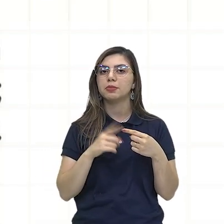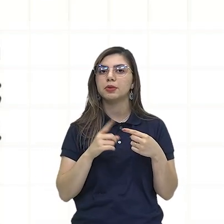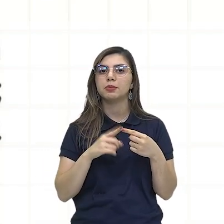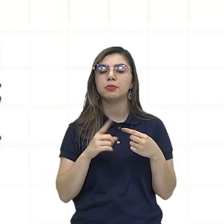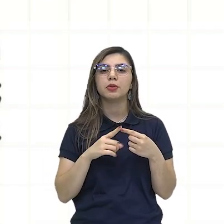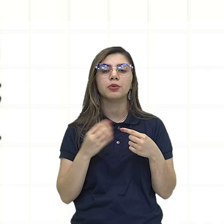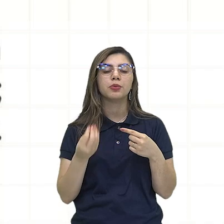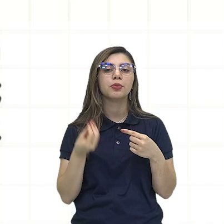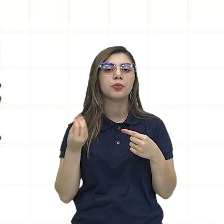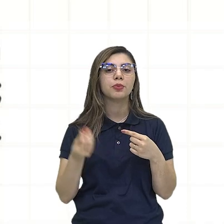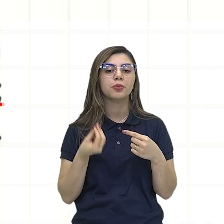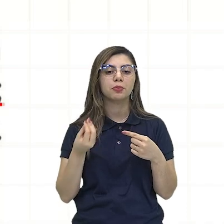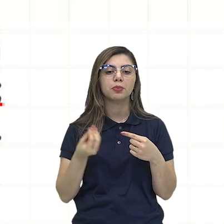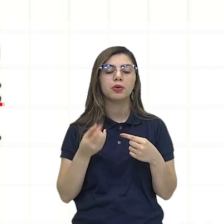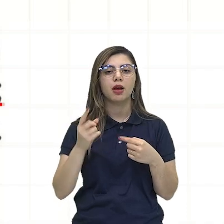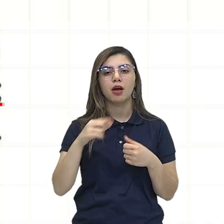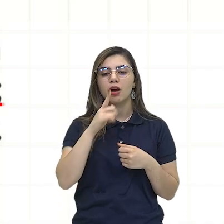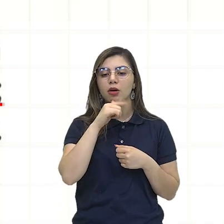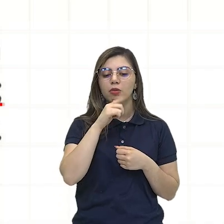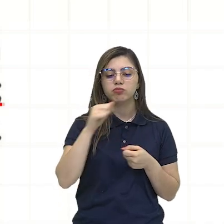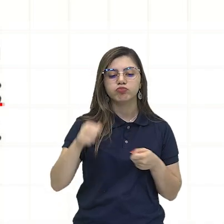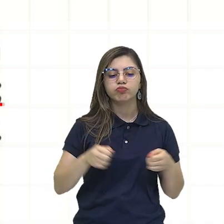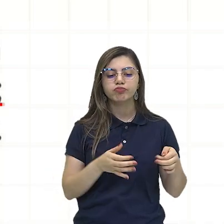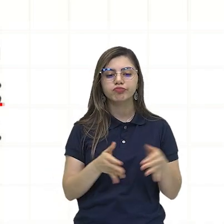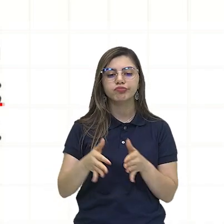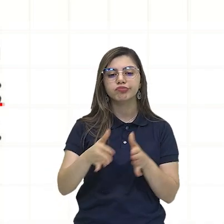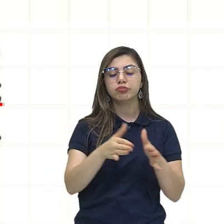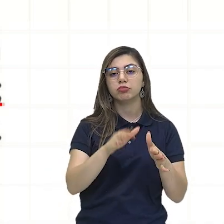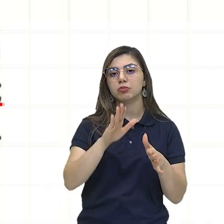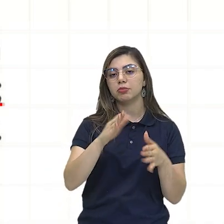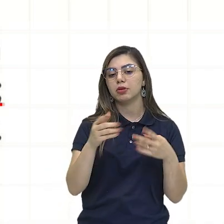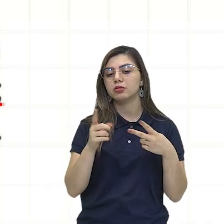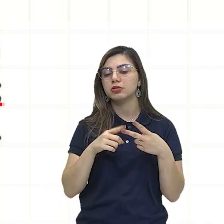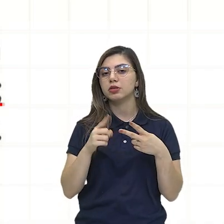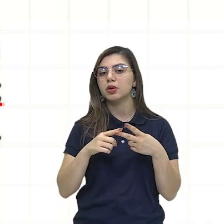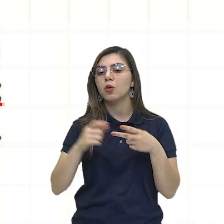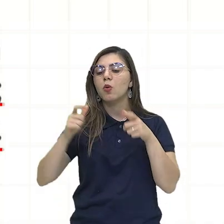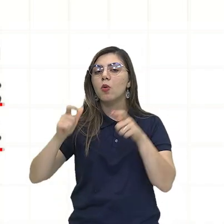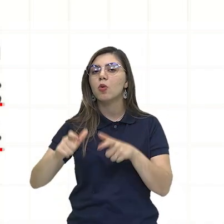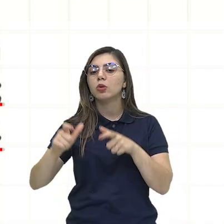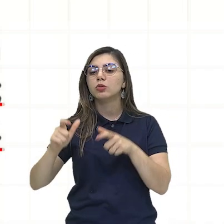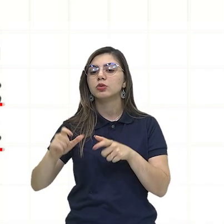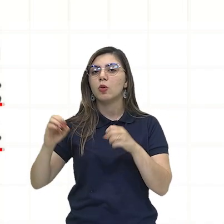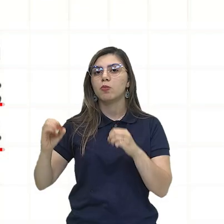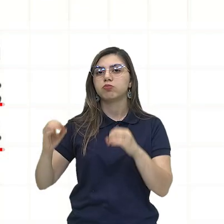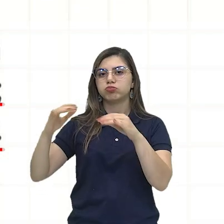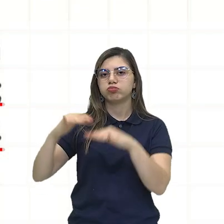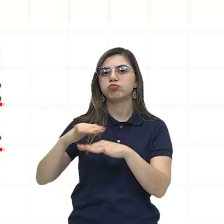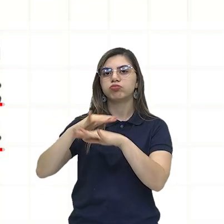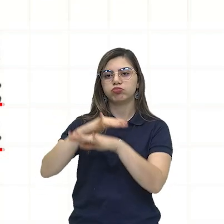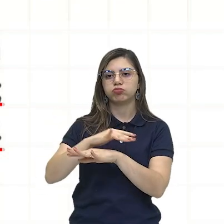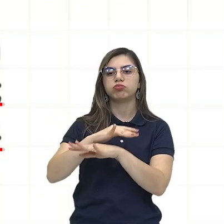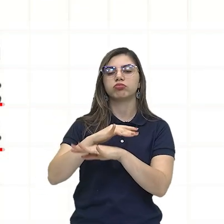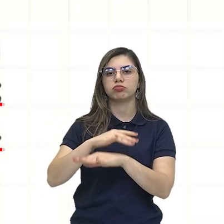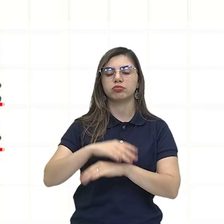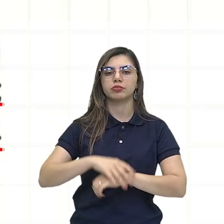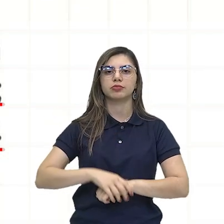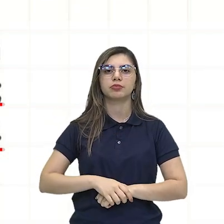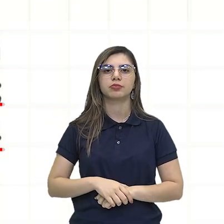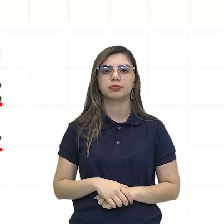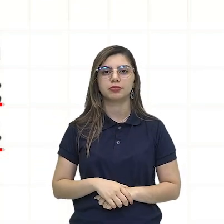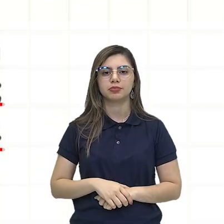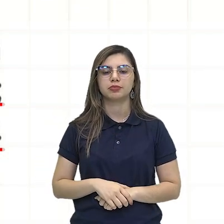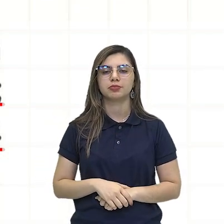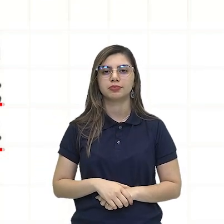nome, ela vai acontecer nos rios. E quanto à marinha, acontece na área de mar, nas águas do